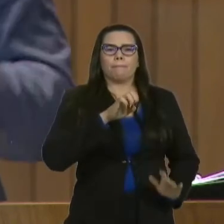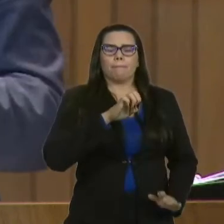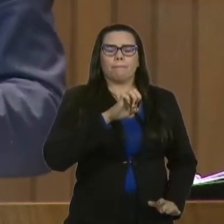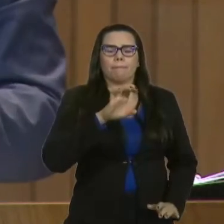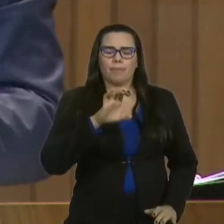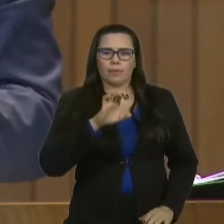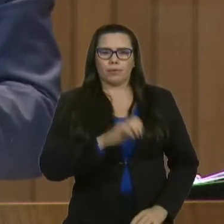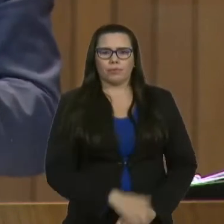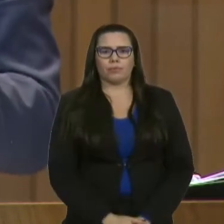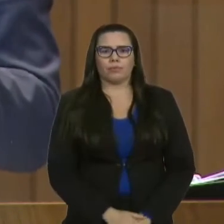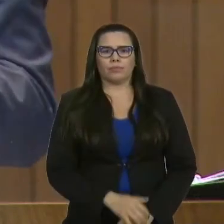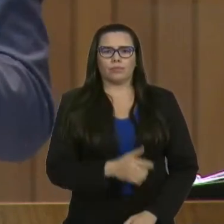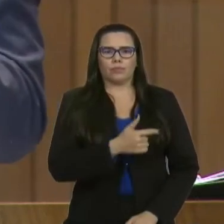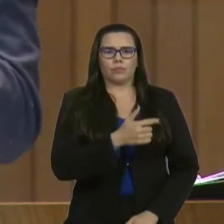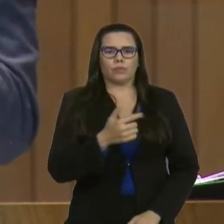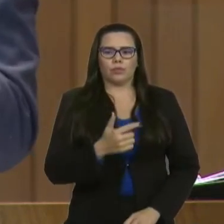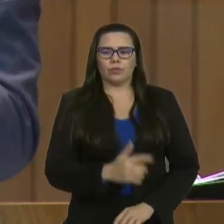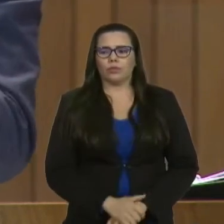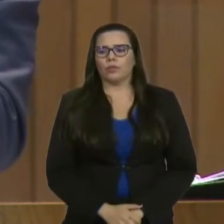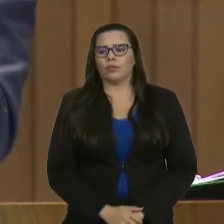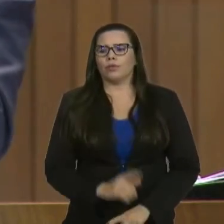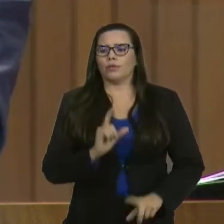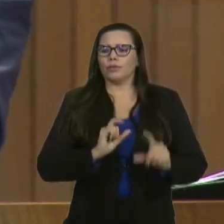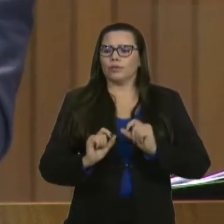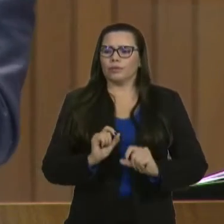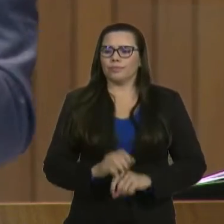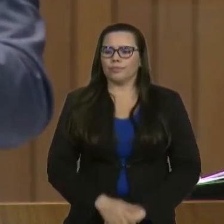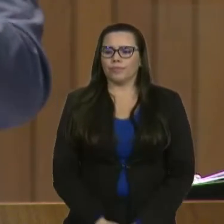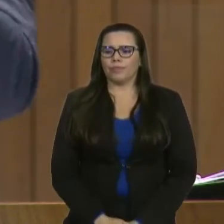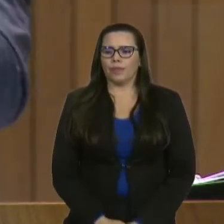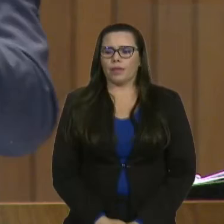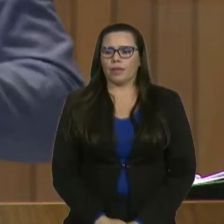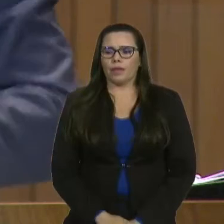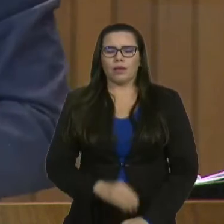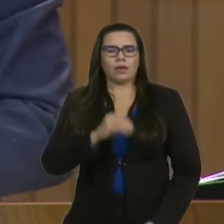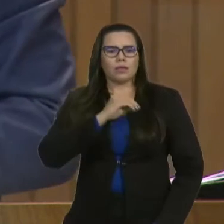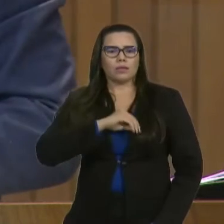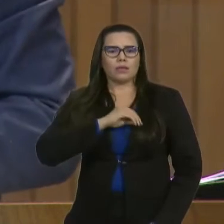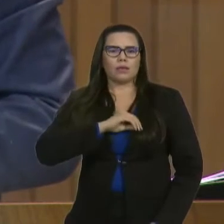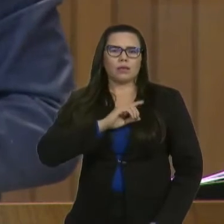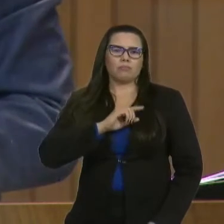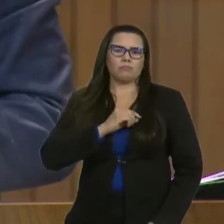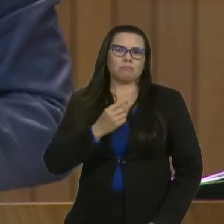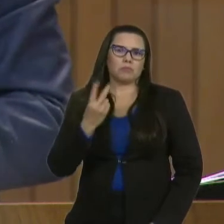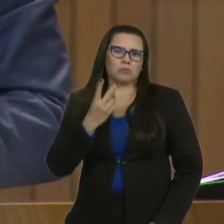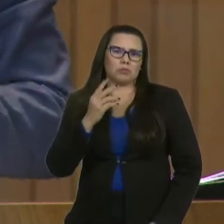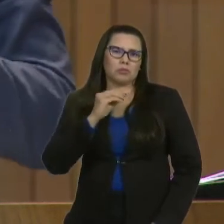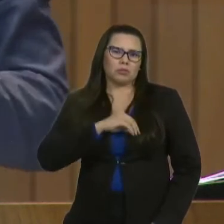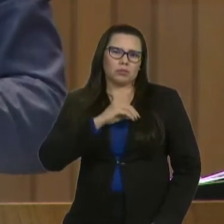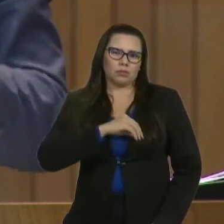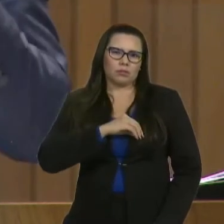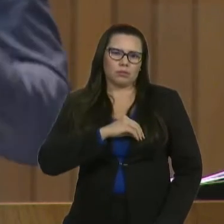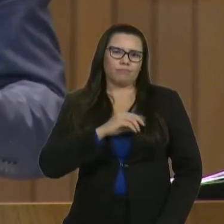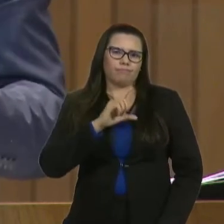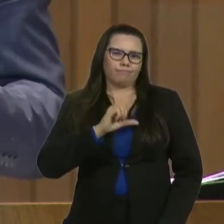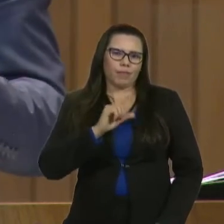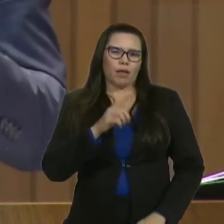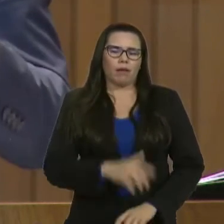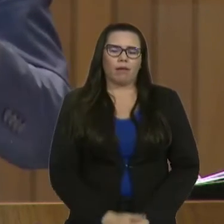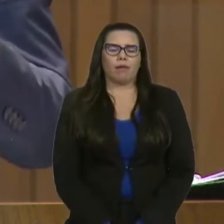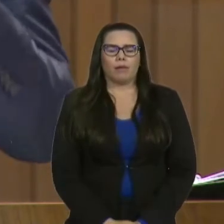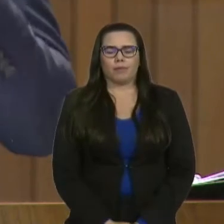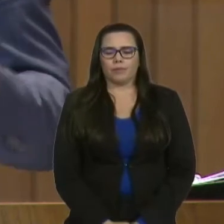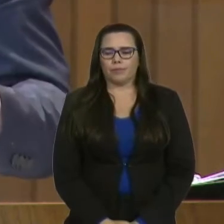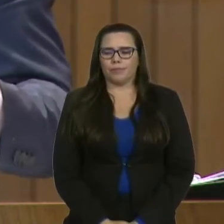salários mínimos para os agentes completo saúde e agente de endemias de todo o Brasil o rock o dia de